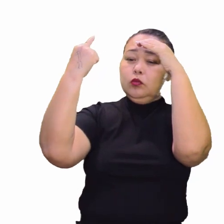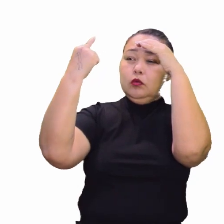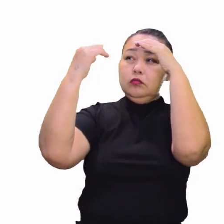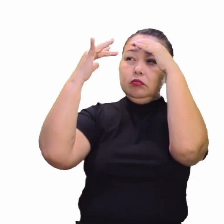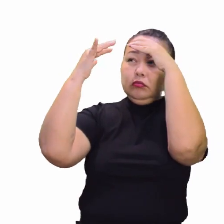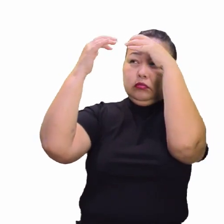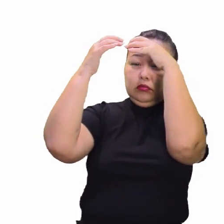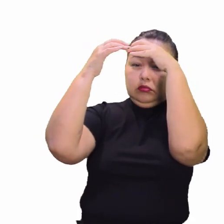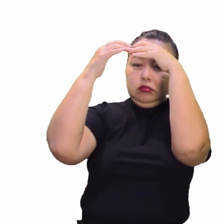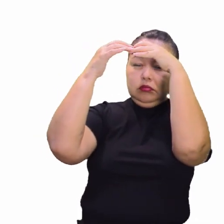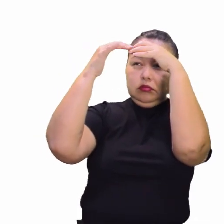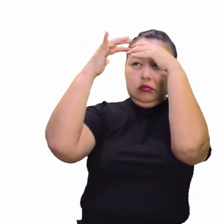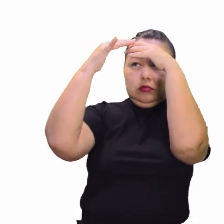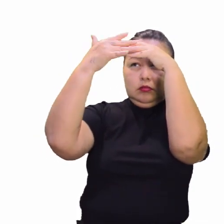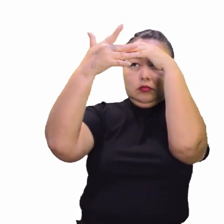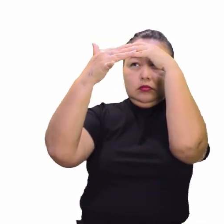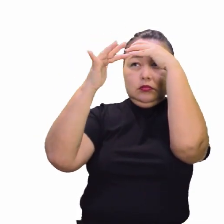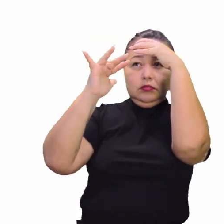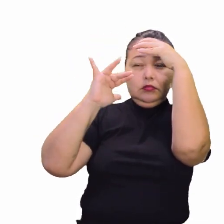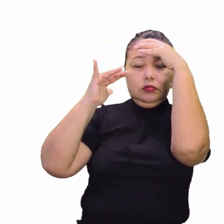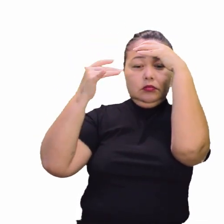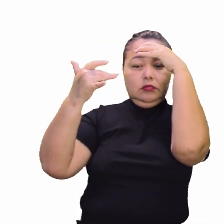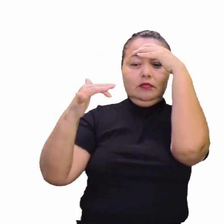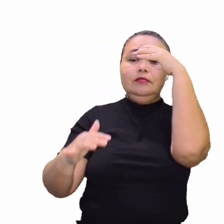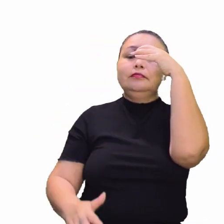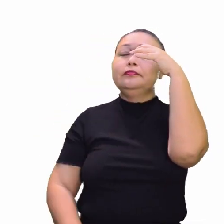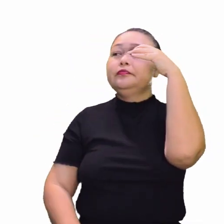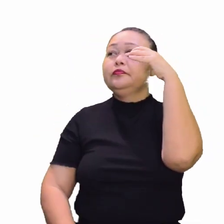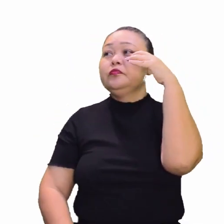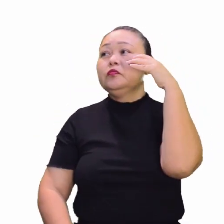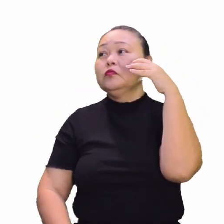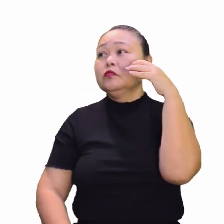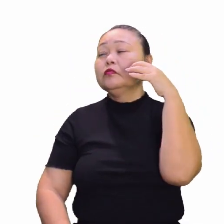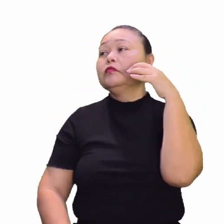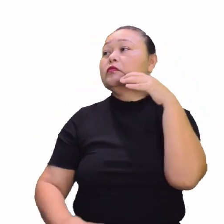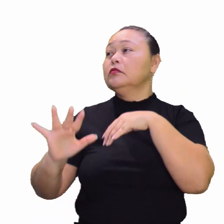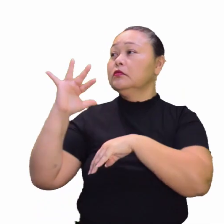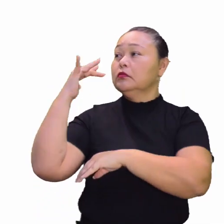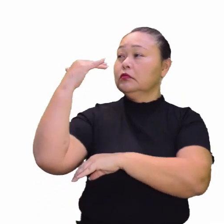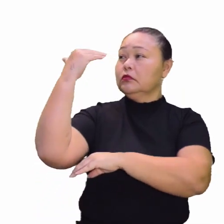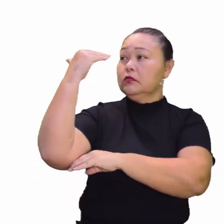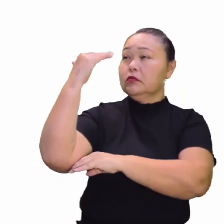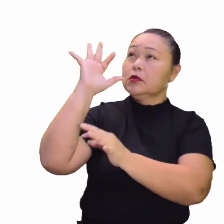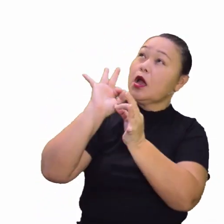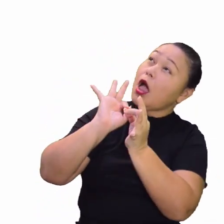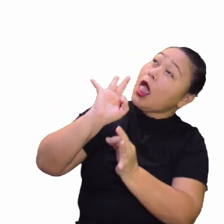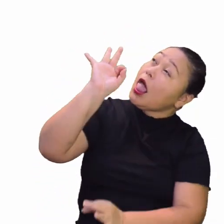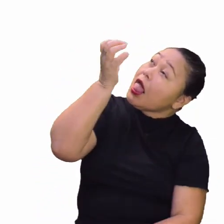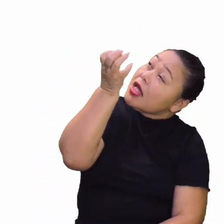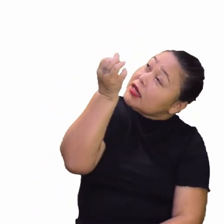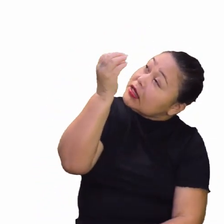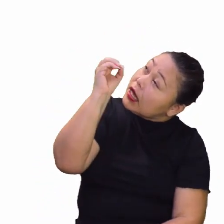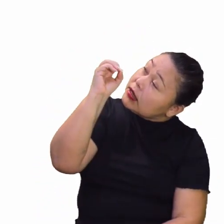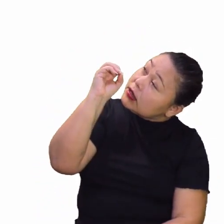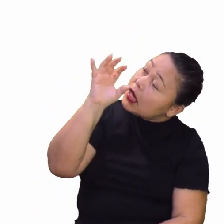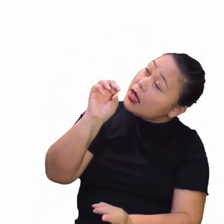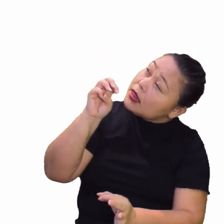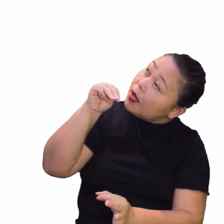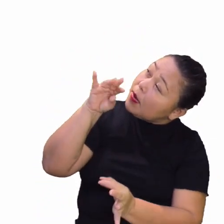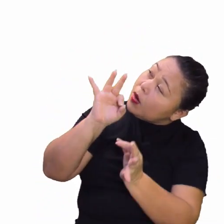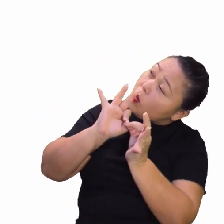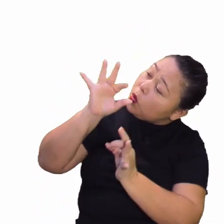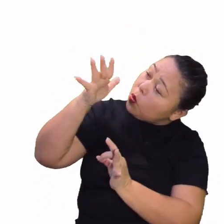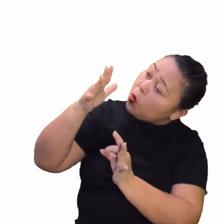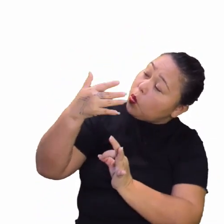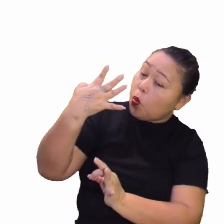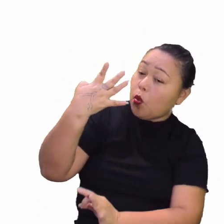ser árvores de grande porte. E essas árvores podem atingir até 60 metros. Até 60 metros de altura. A média é